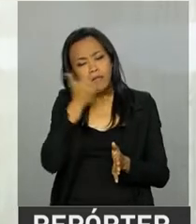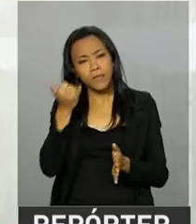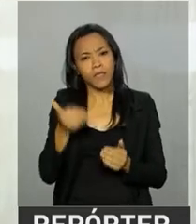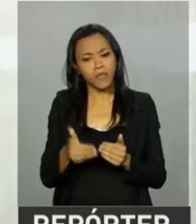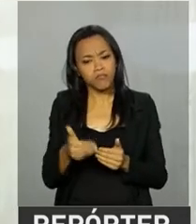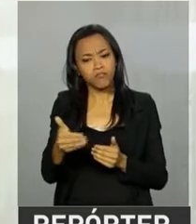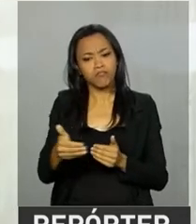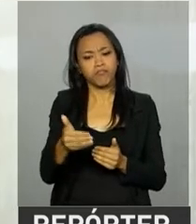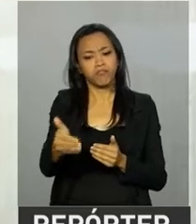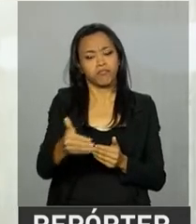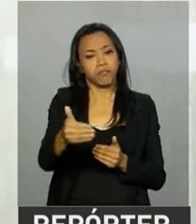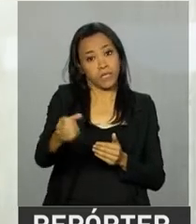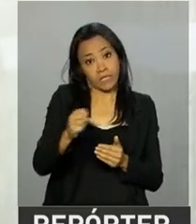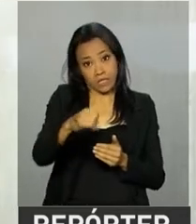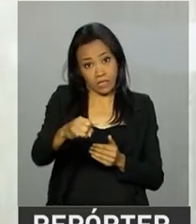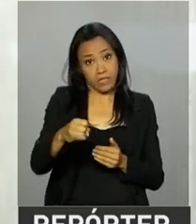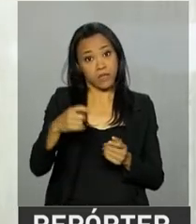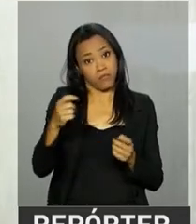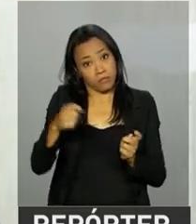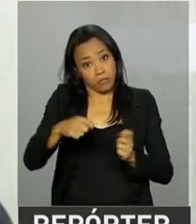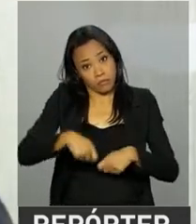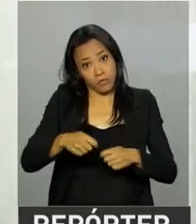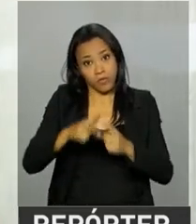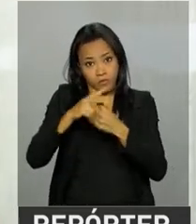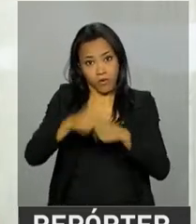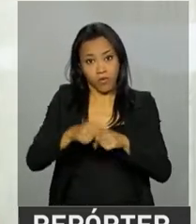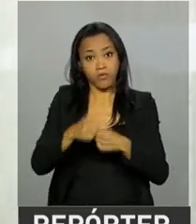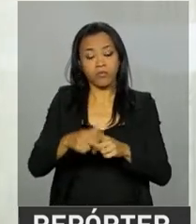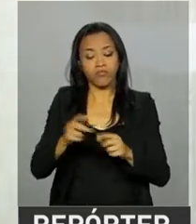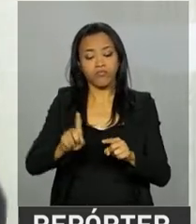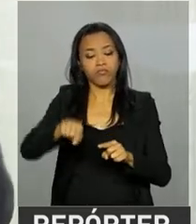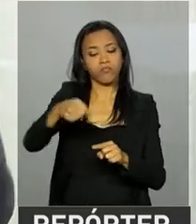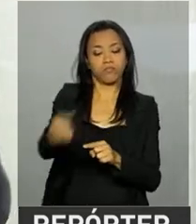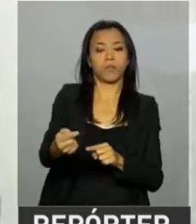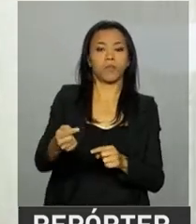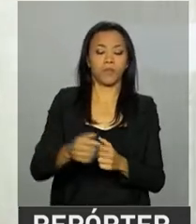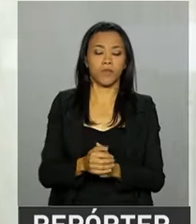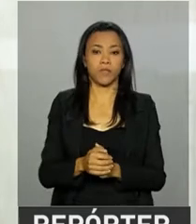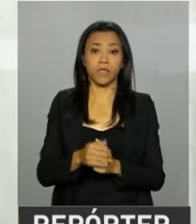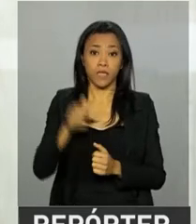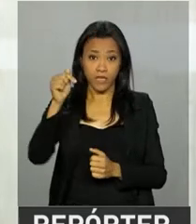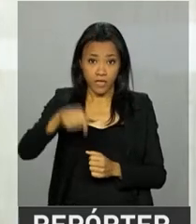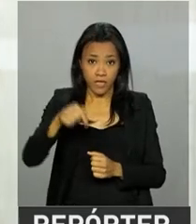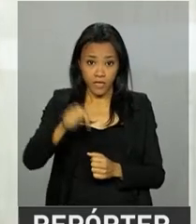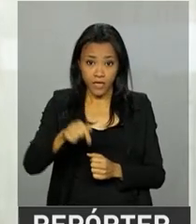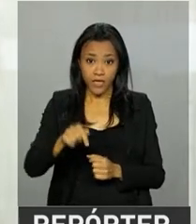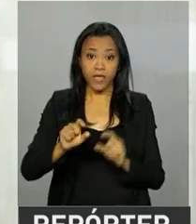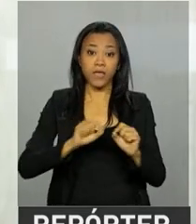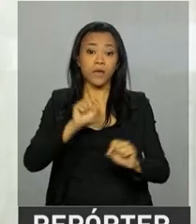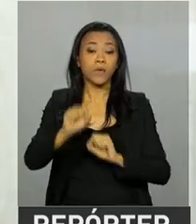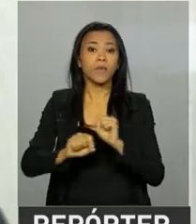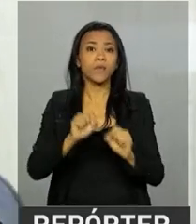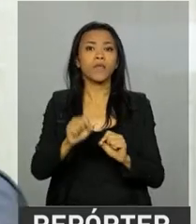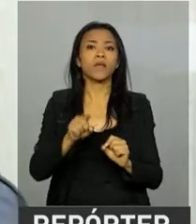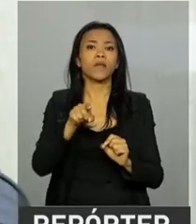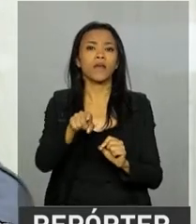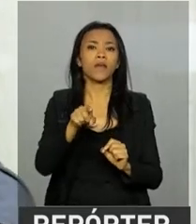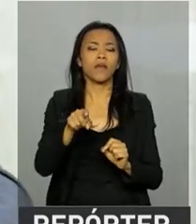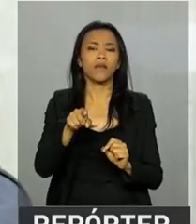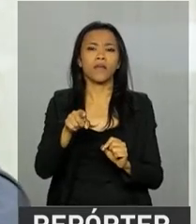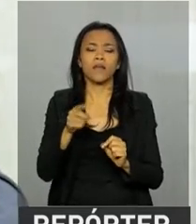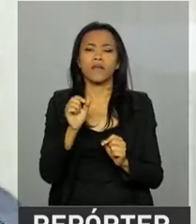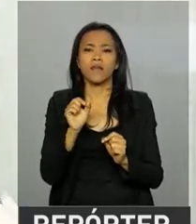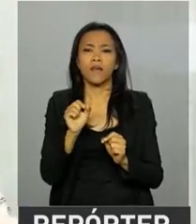se necessário pode ser revista mas dentro aqui dos diversos estudos que nós realizamos